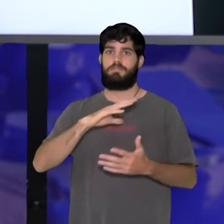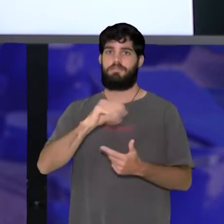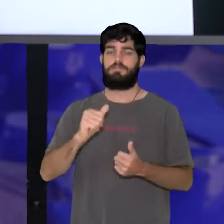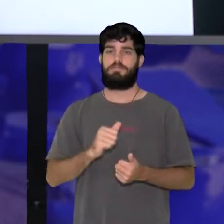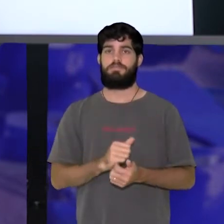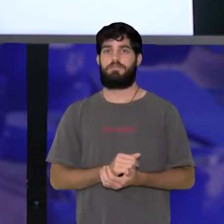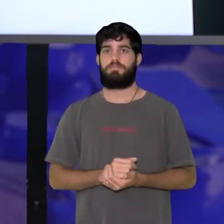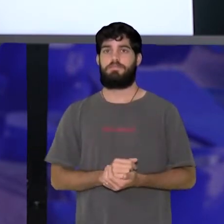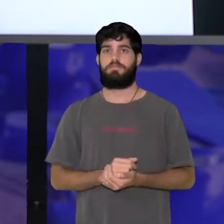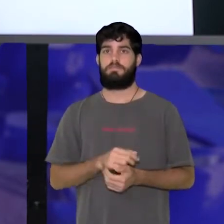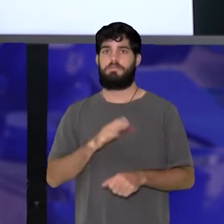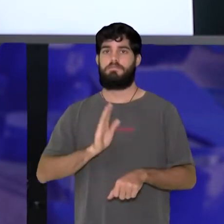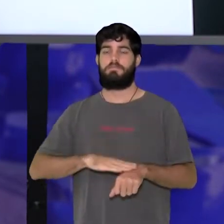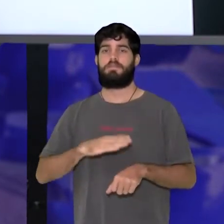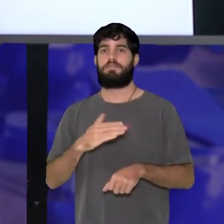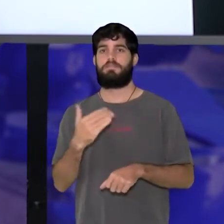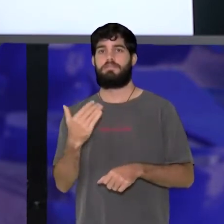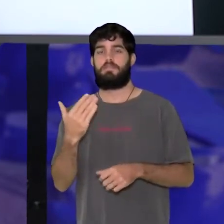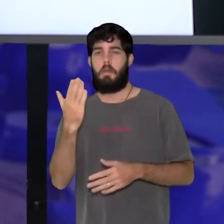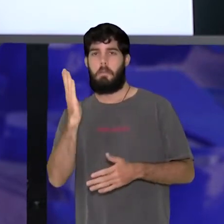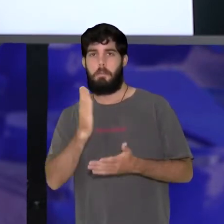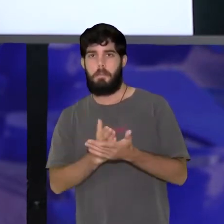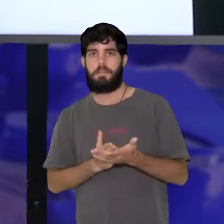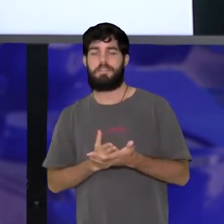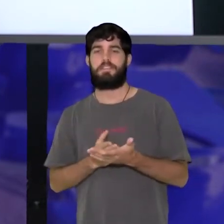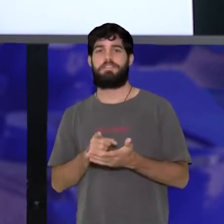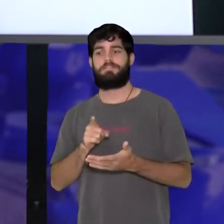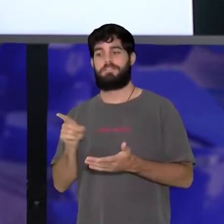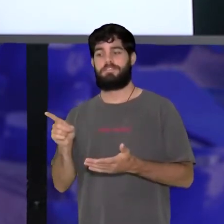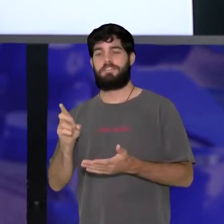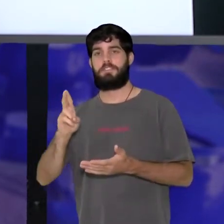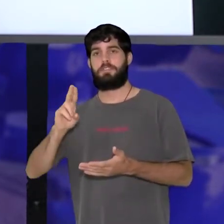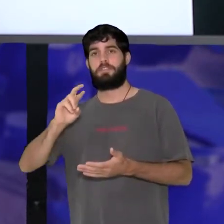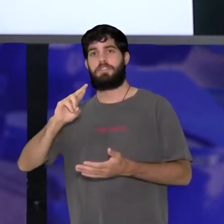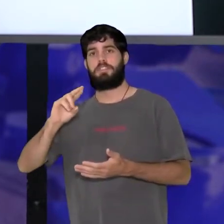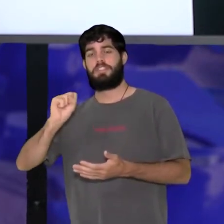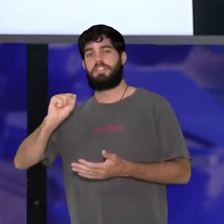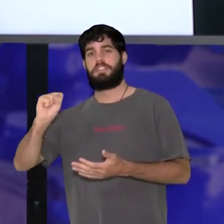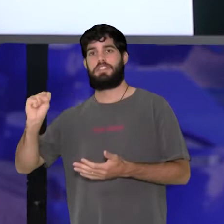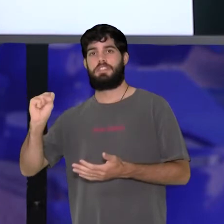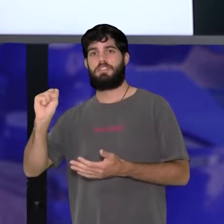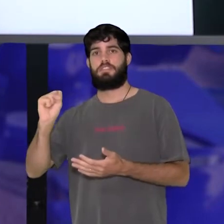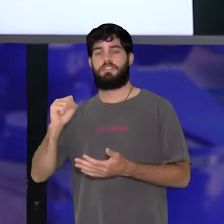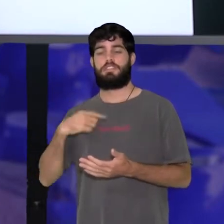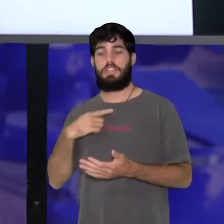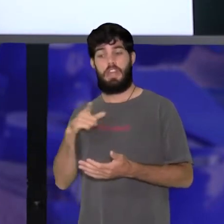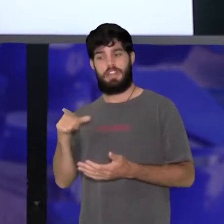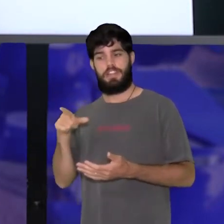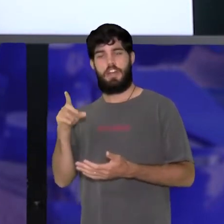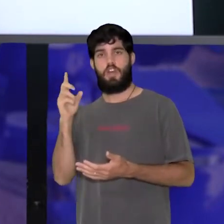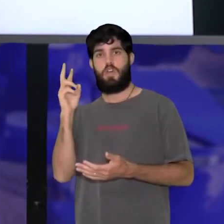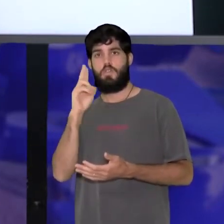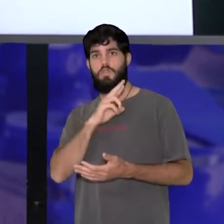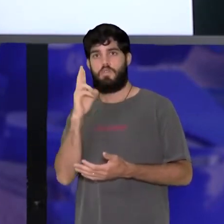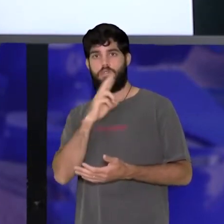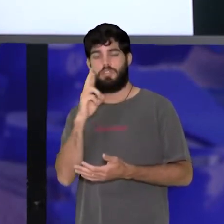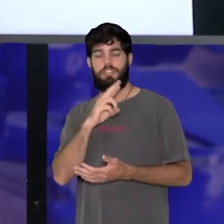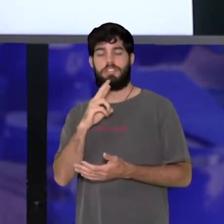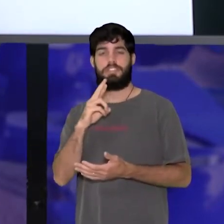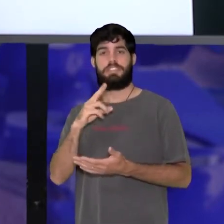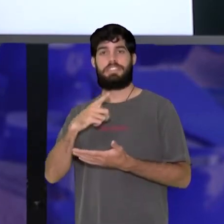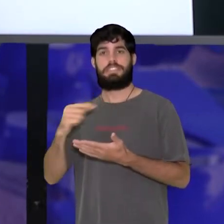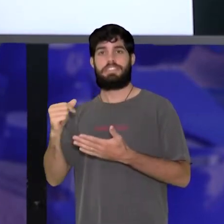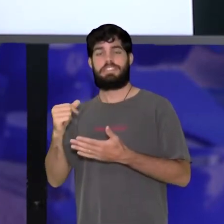metade era de soviéticos. Portanto, a Rússia sai da guerra muito ferida, muito